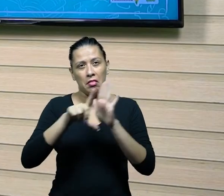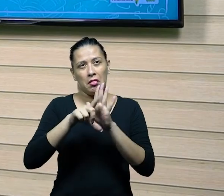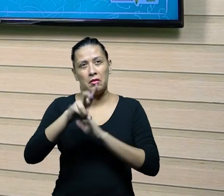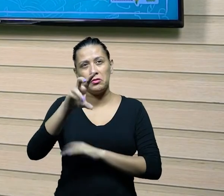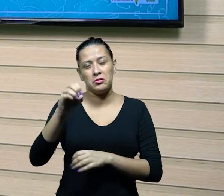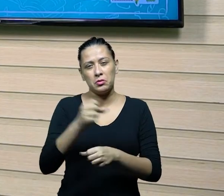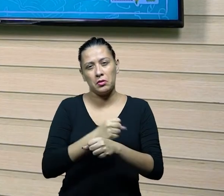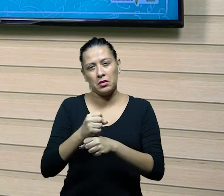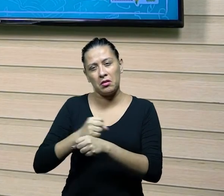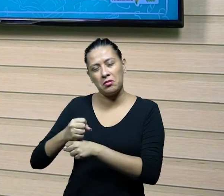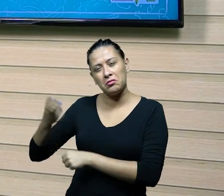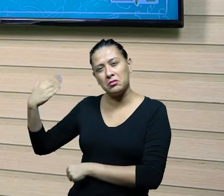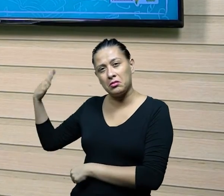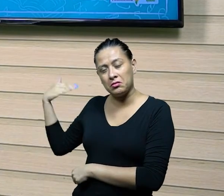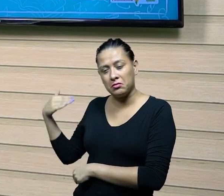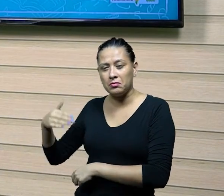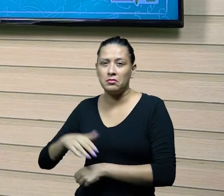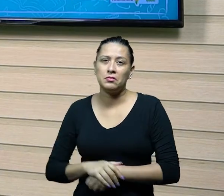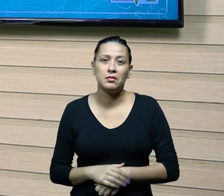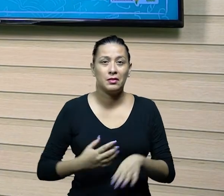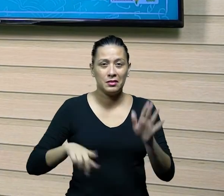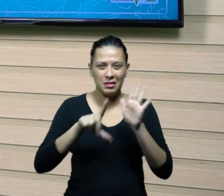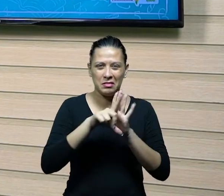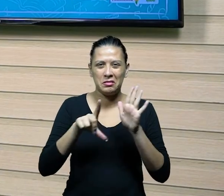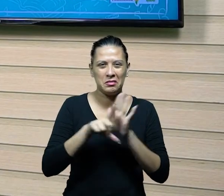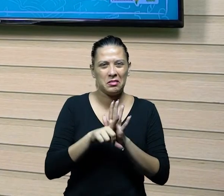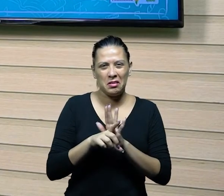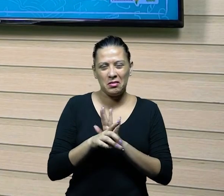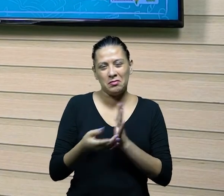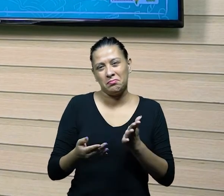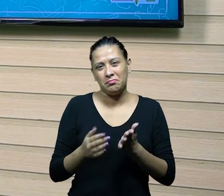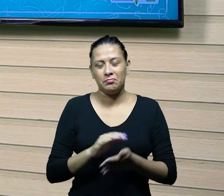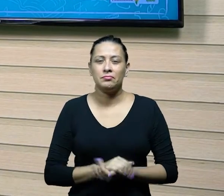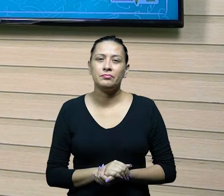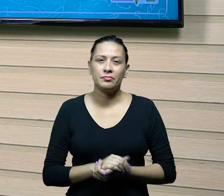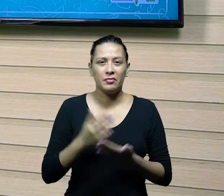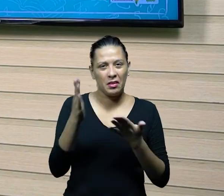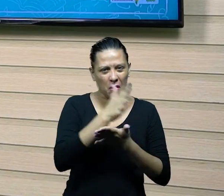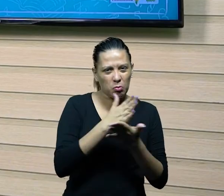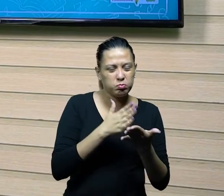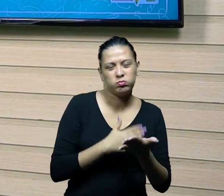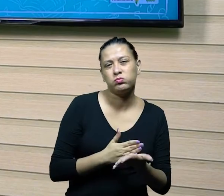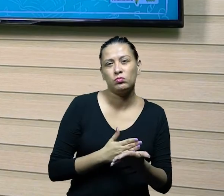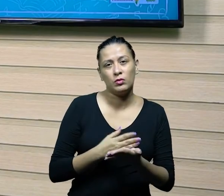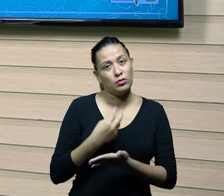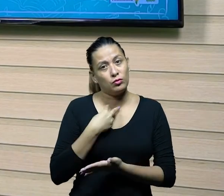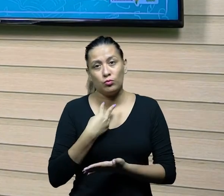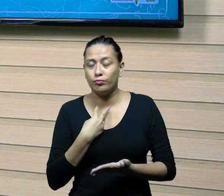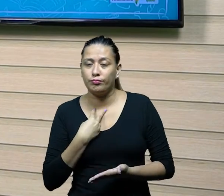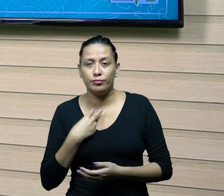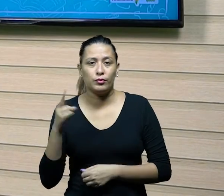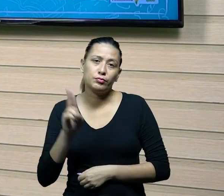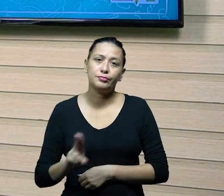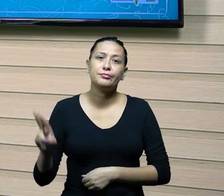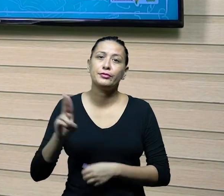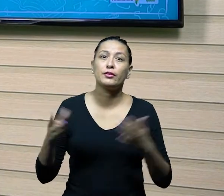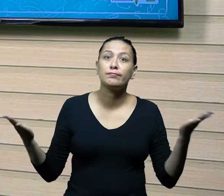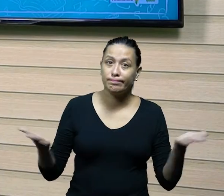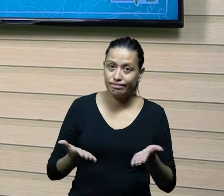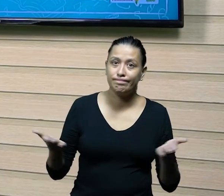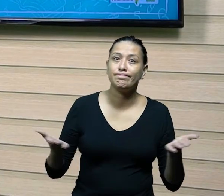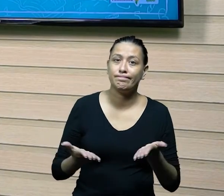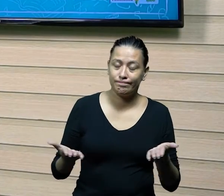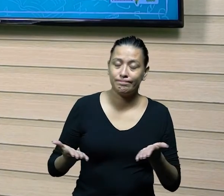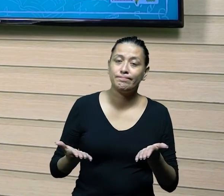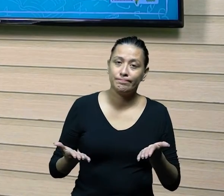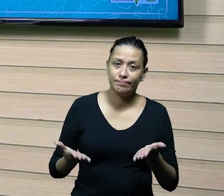de 50 anos atrás aquelas leis e fato elas quase não vão podem ser algumas quase não podem mais ser